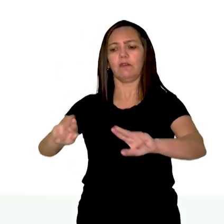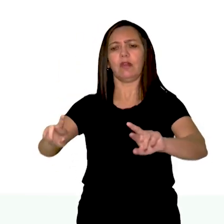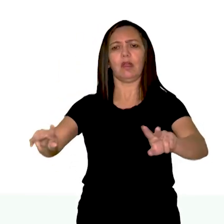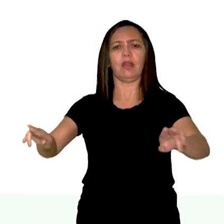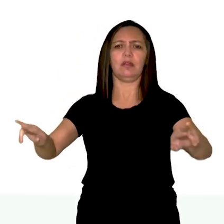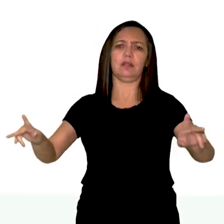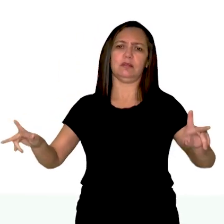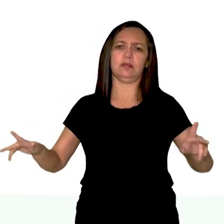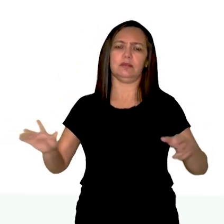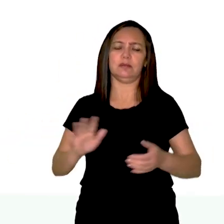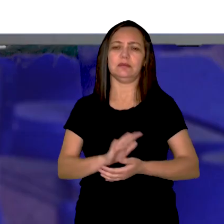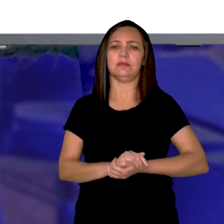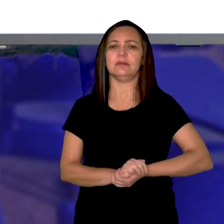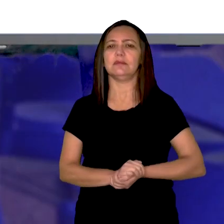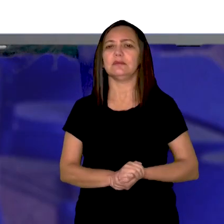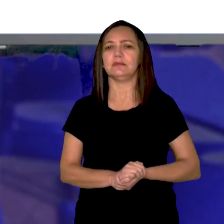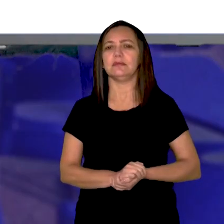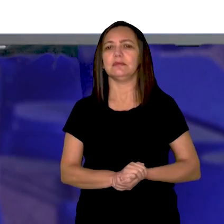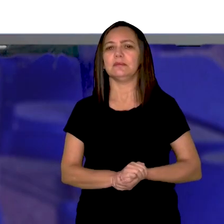dos outros?